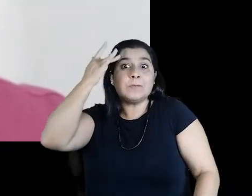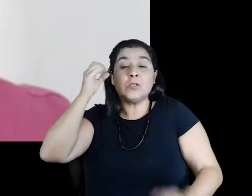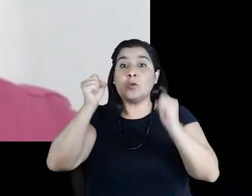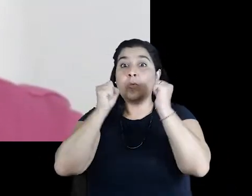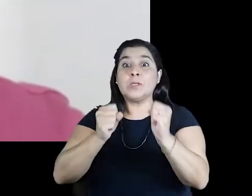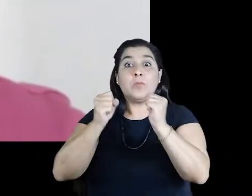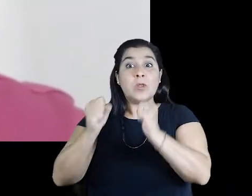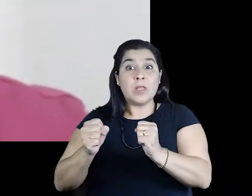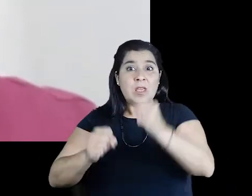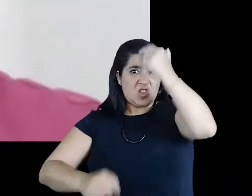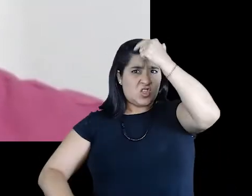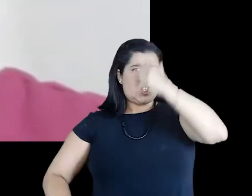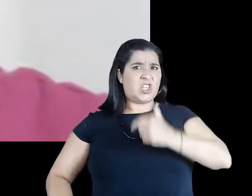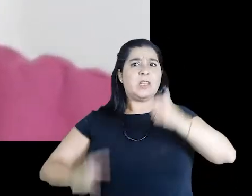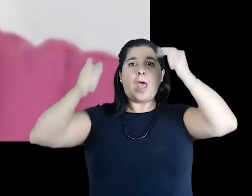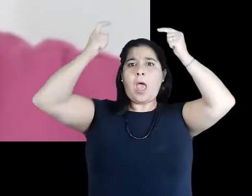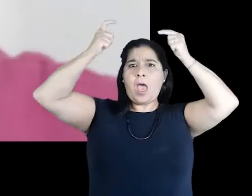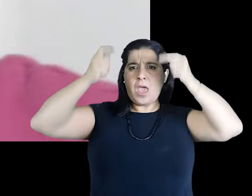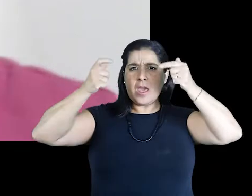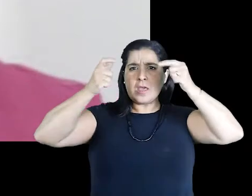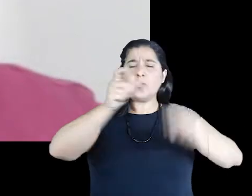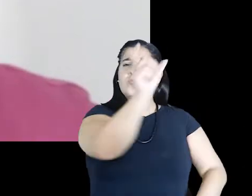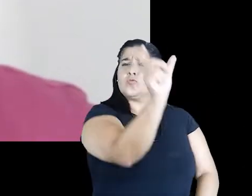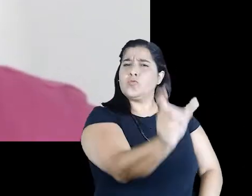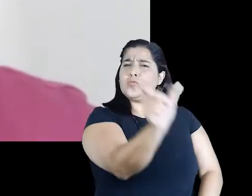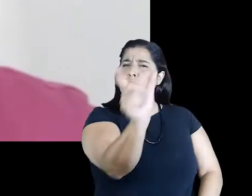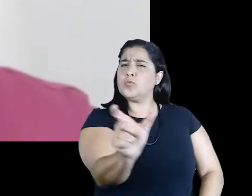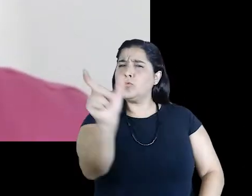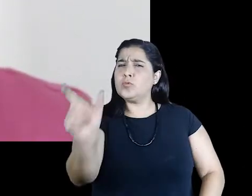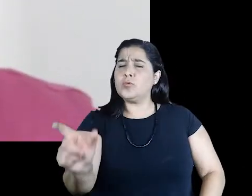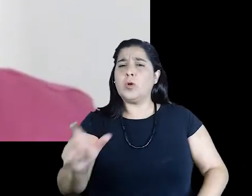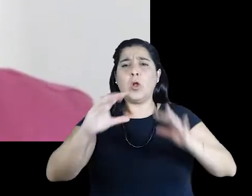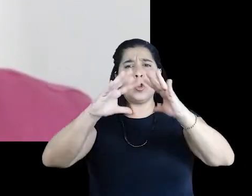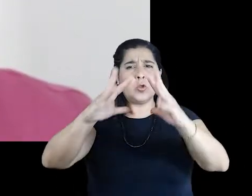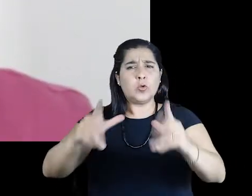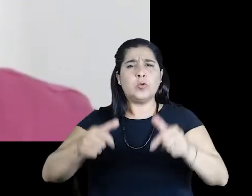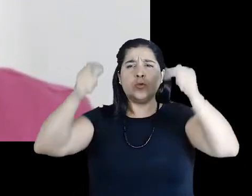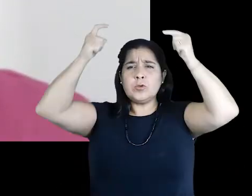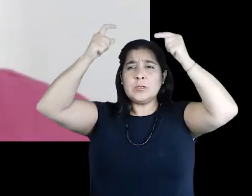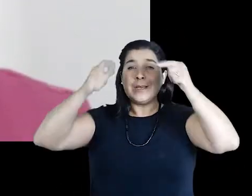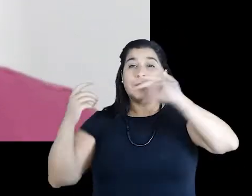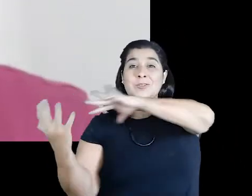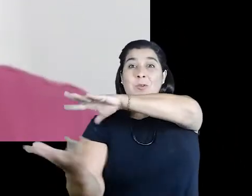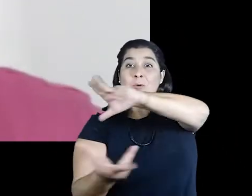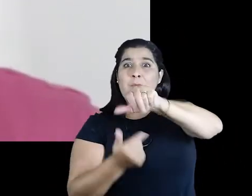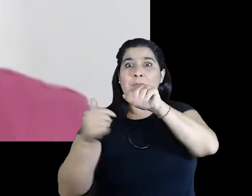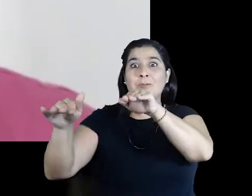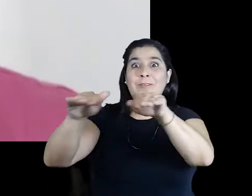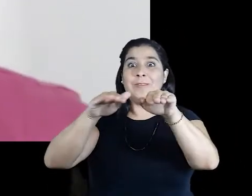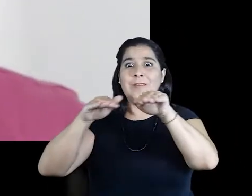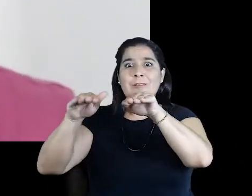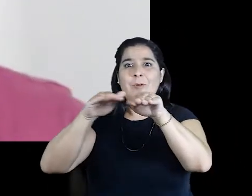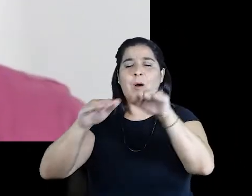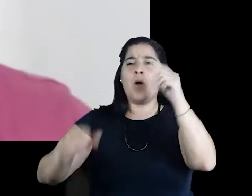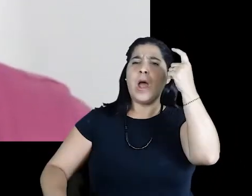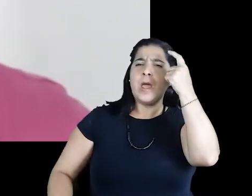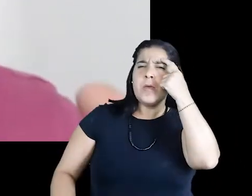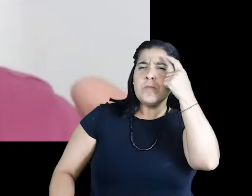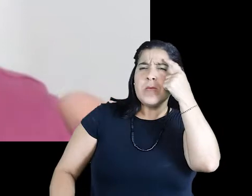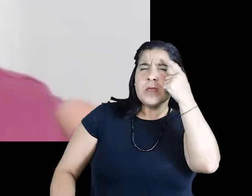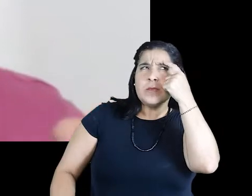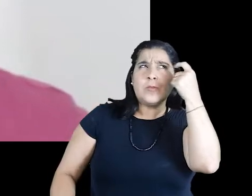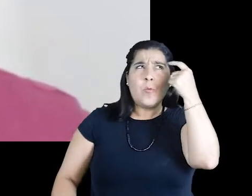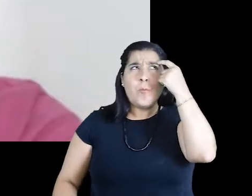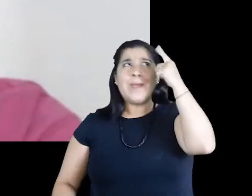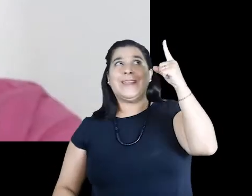ser reis, sermos reis, né? Ah, no sentido de que é um mundo mais igual. Então, pensando nessa ideia de que todo